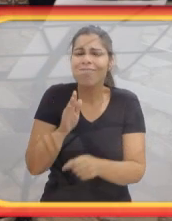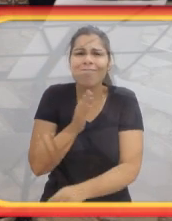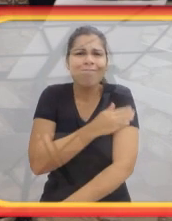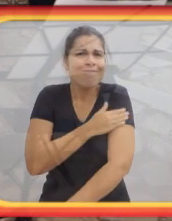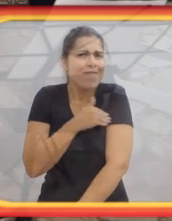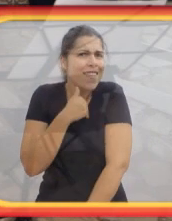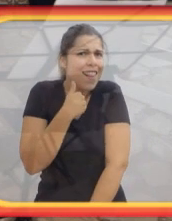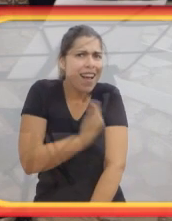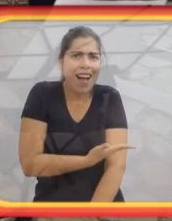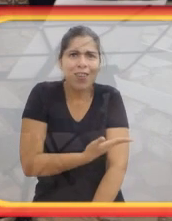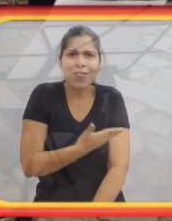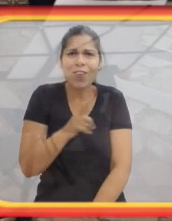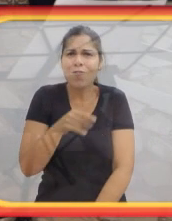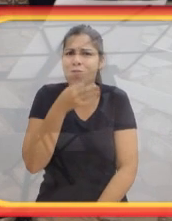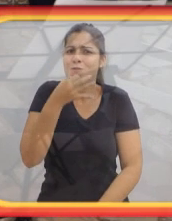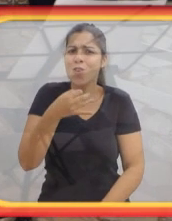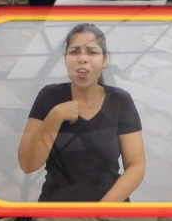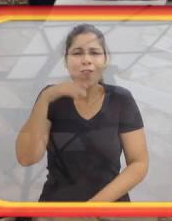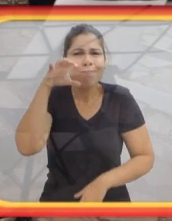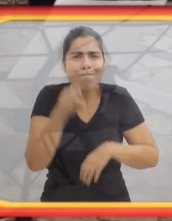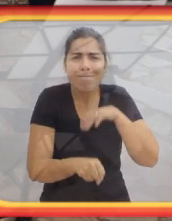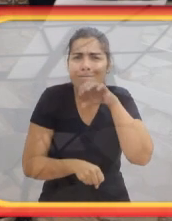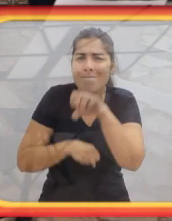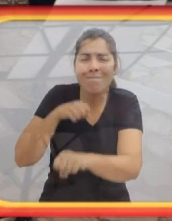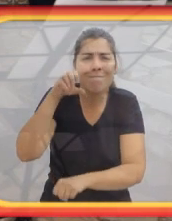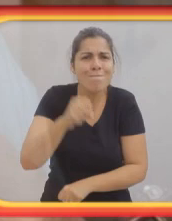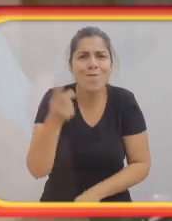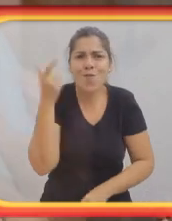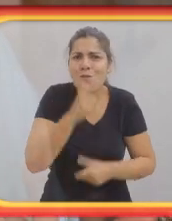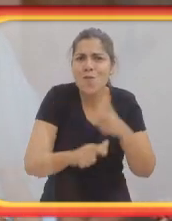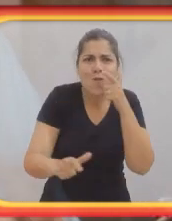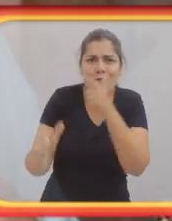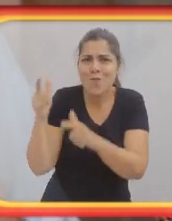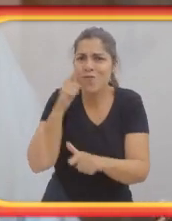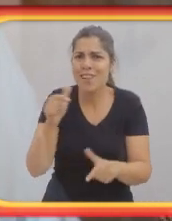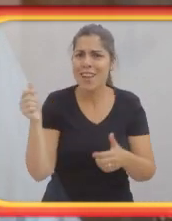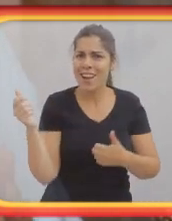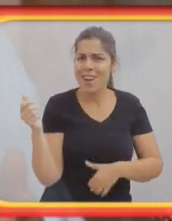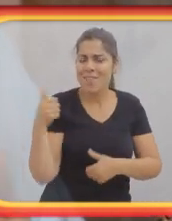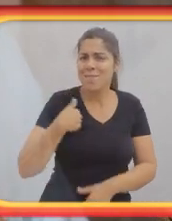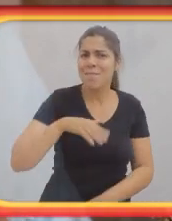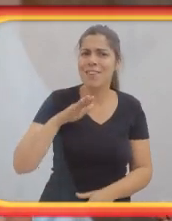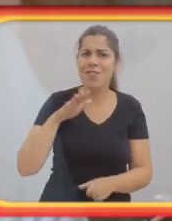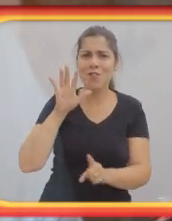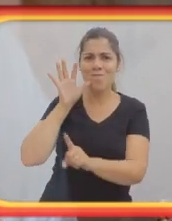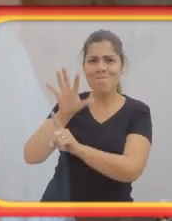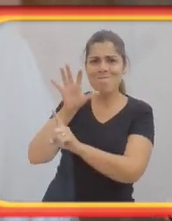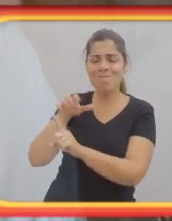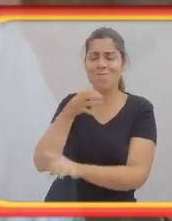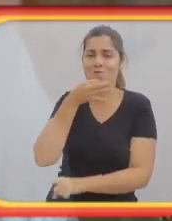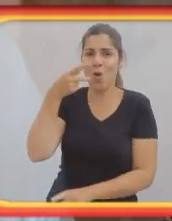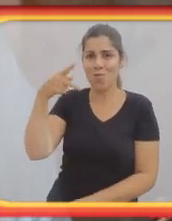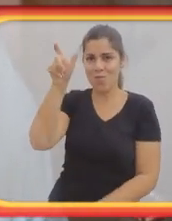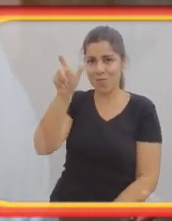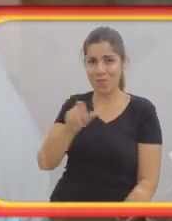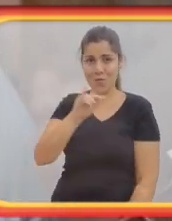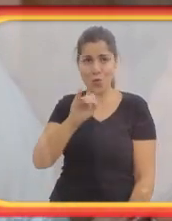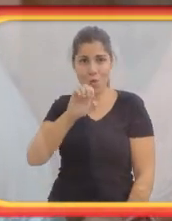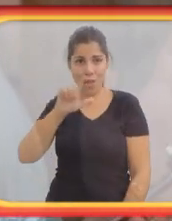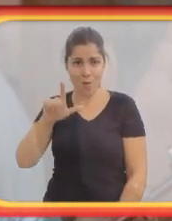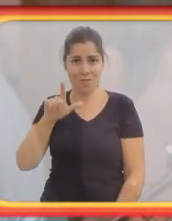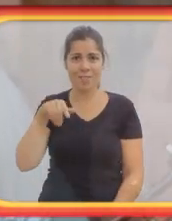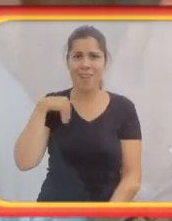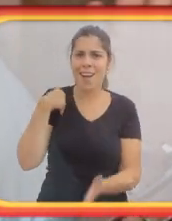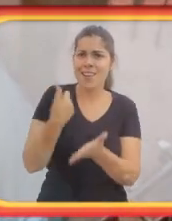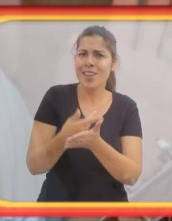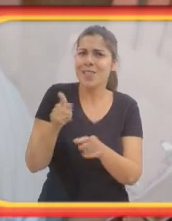Mas o pessoal mesmo fala que a coisa da minha mão direita e do som que eu busco conseguir no cavaquinho